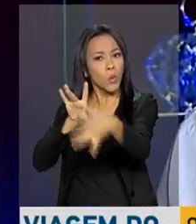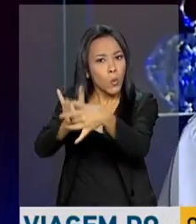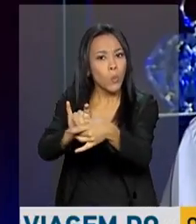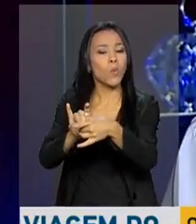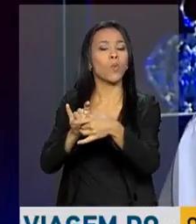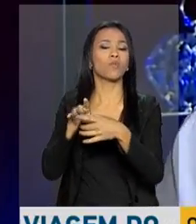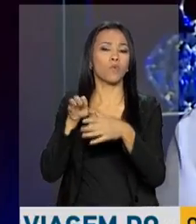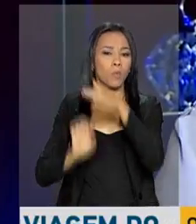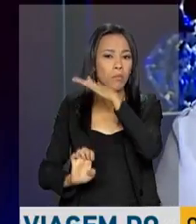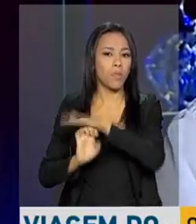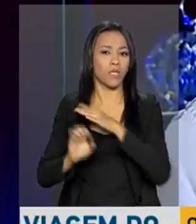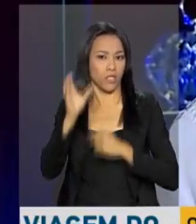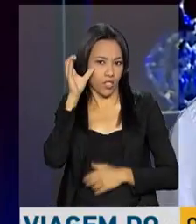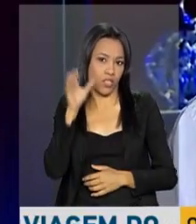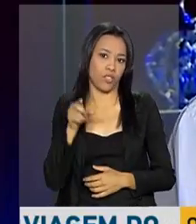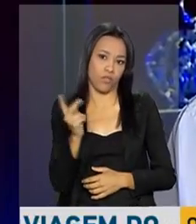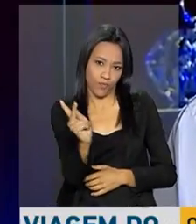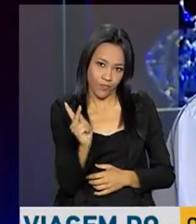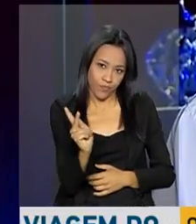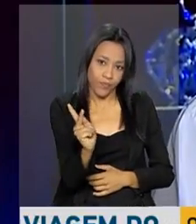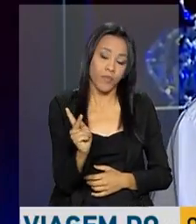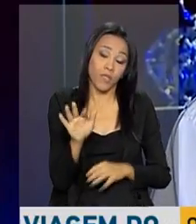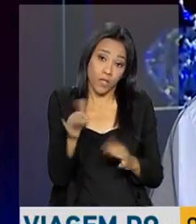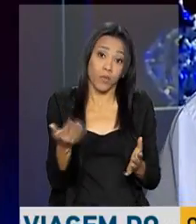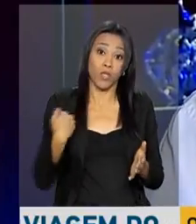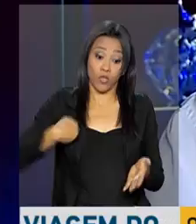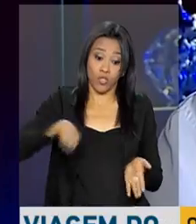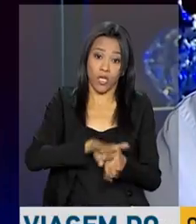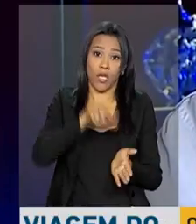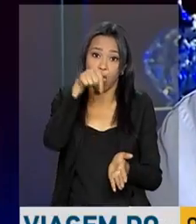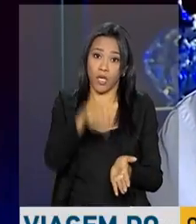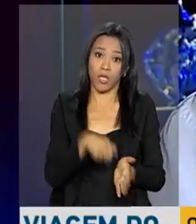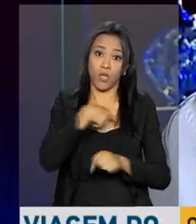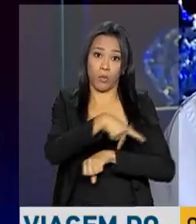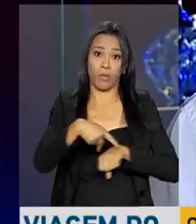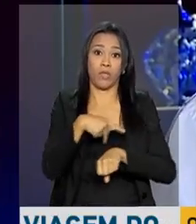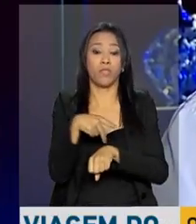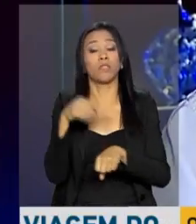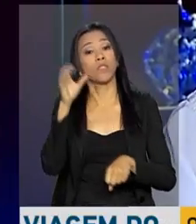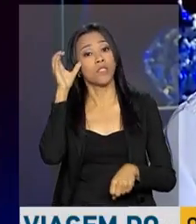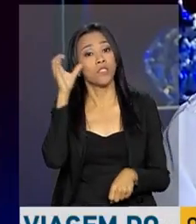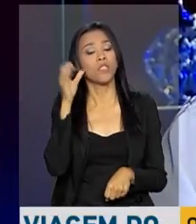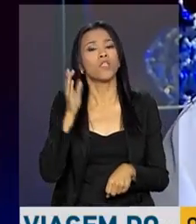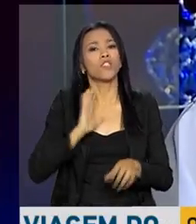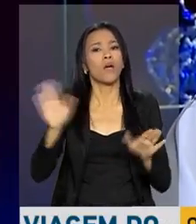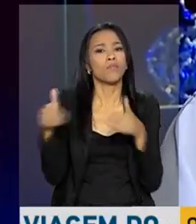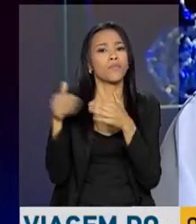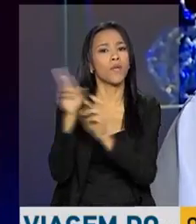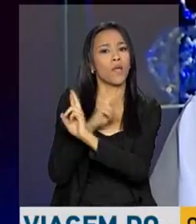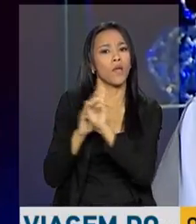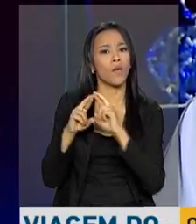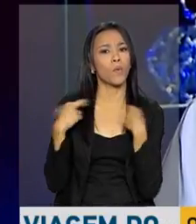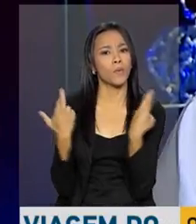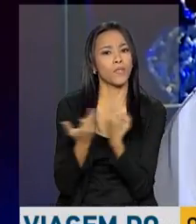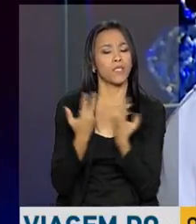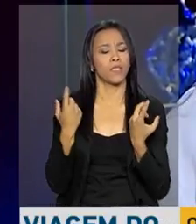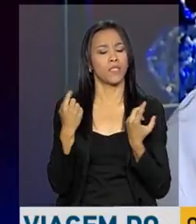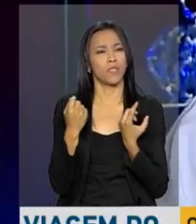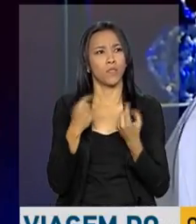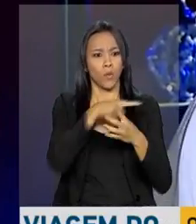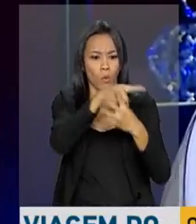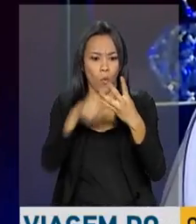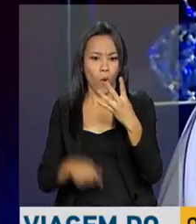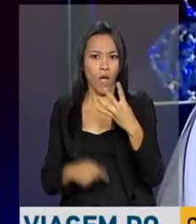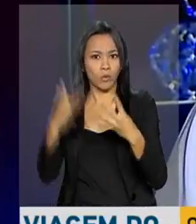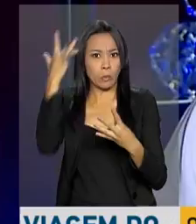foi muito bem logo que chegamos aqui na china nós nos reunimos eu tive a possibilidade de me reunir com quatro